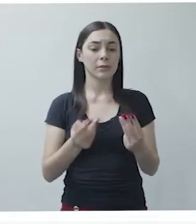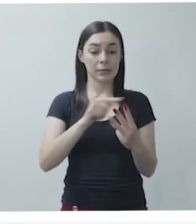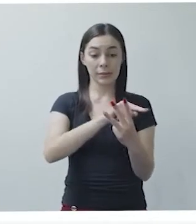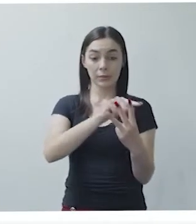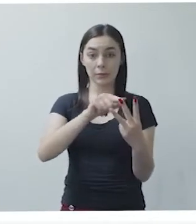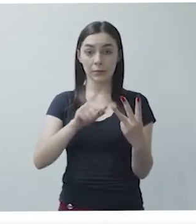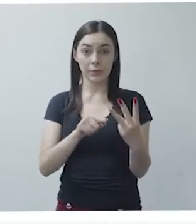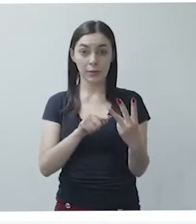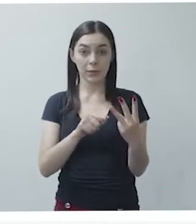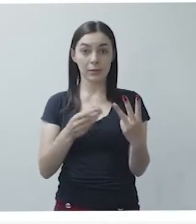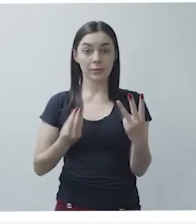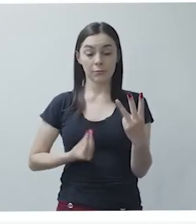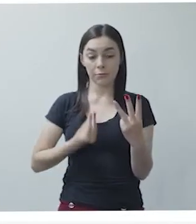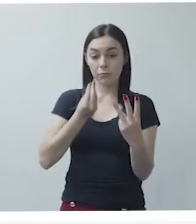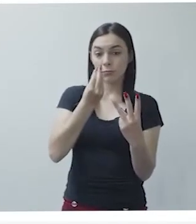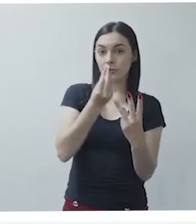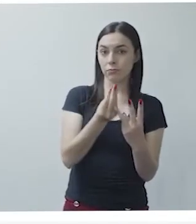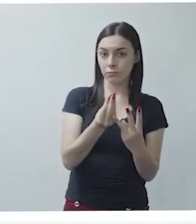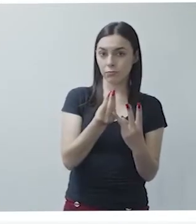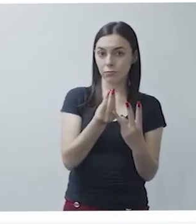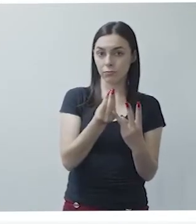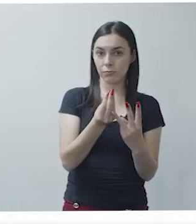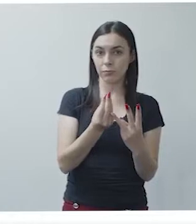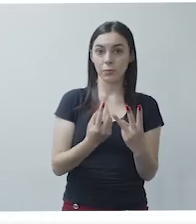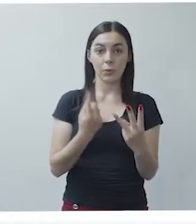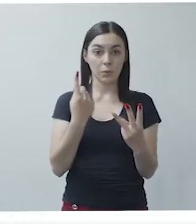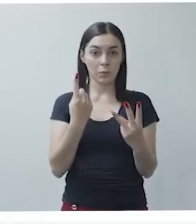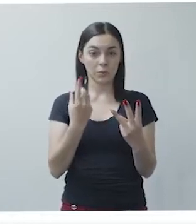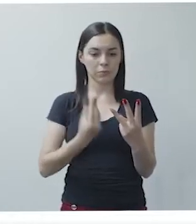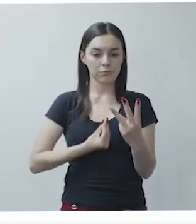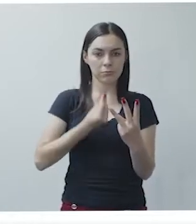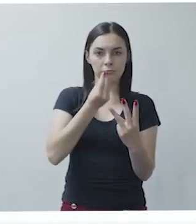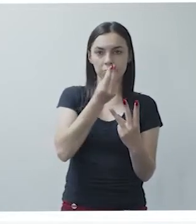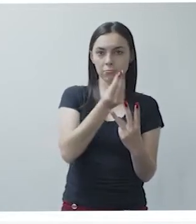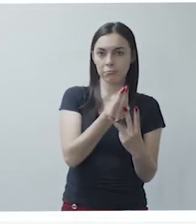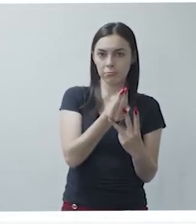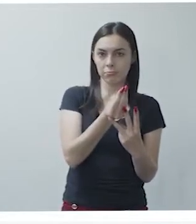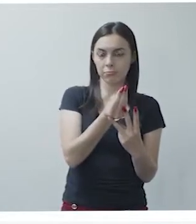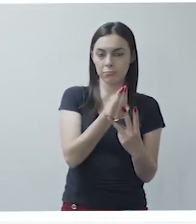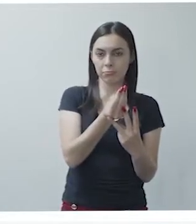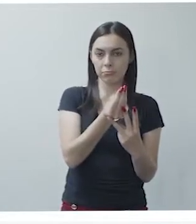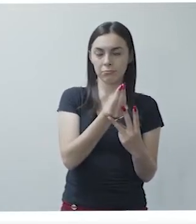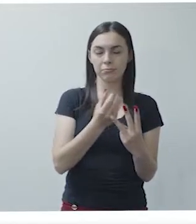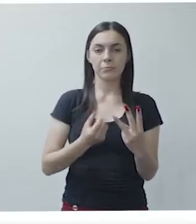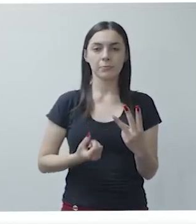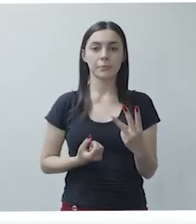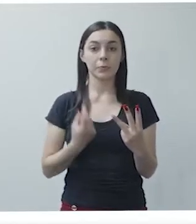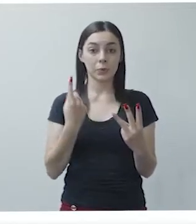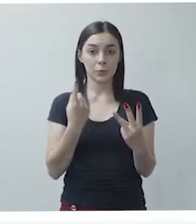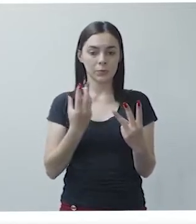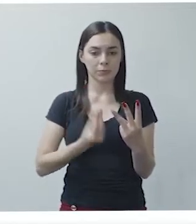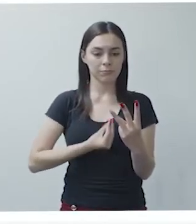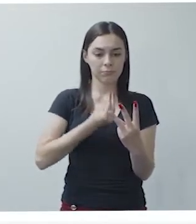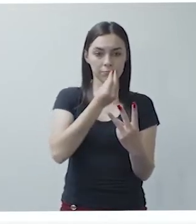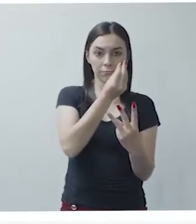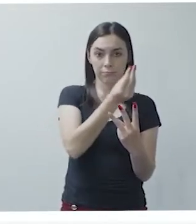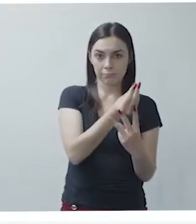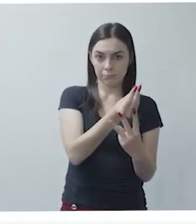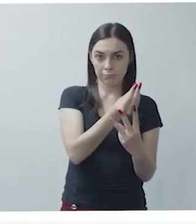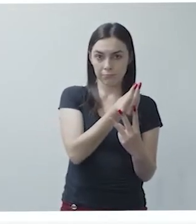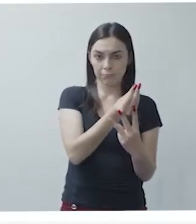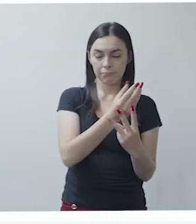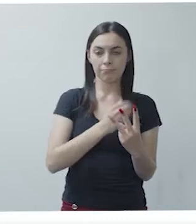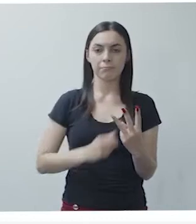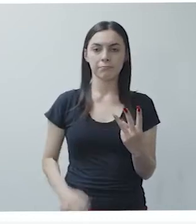banana para o macaco-aranha, outra banana para o mico-leão e outra para o macaco